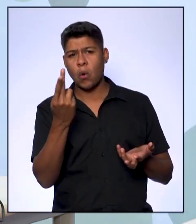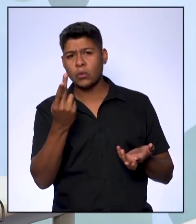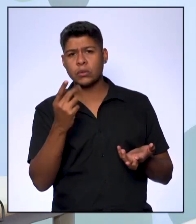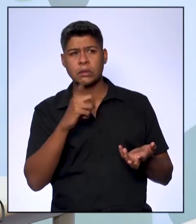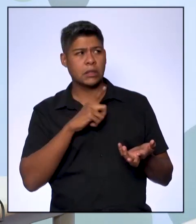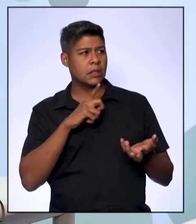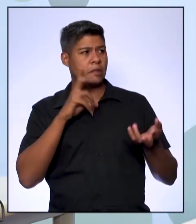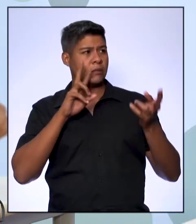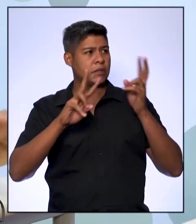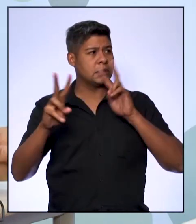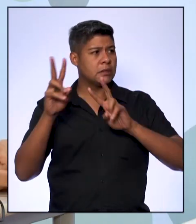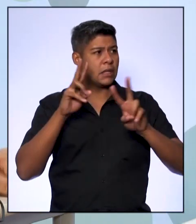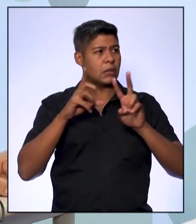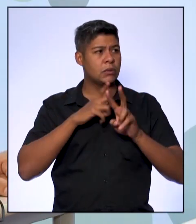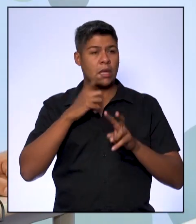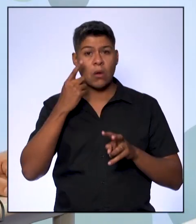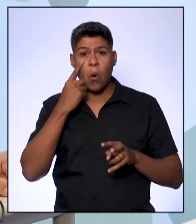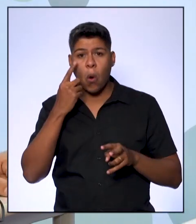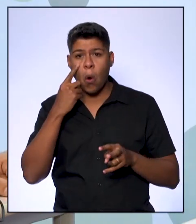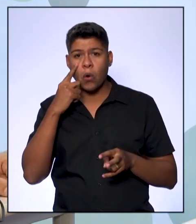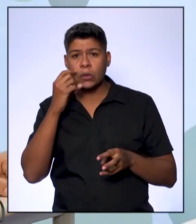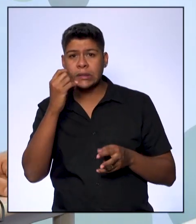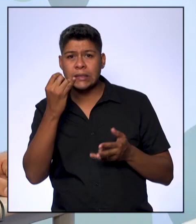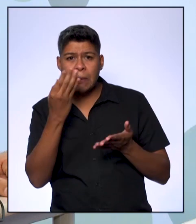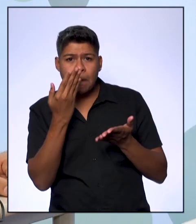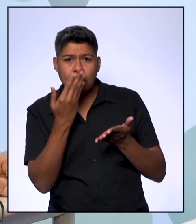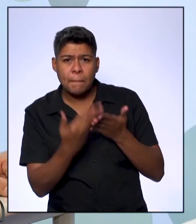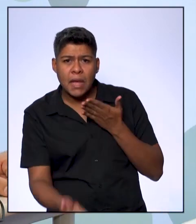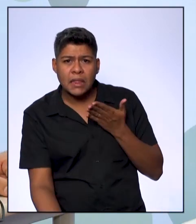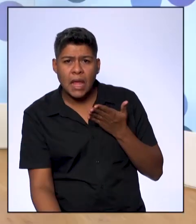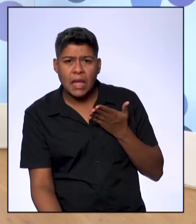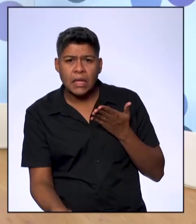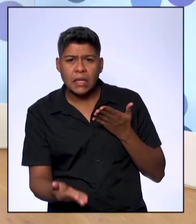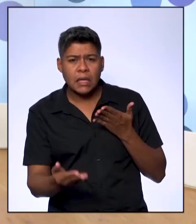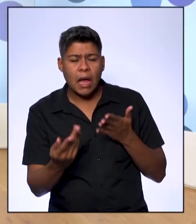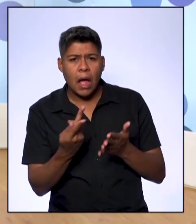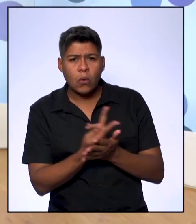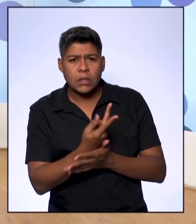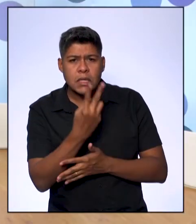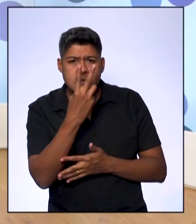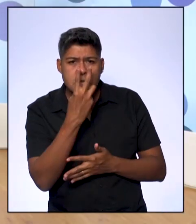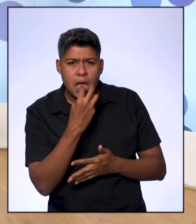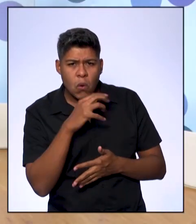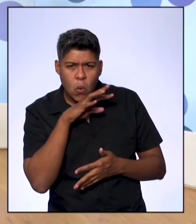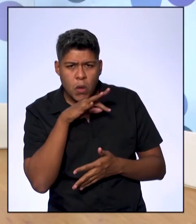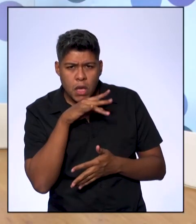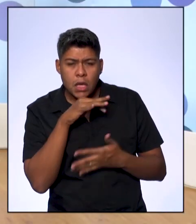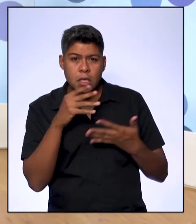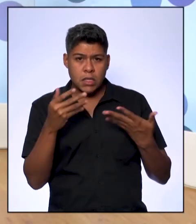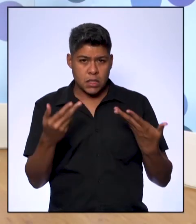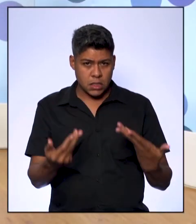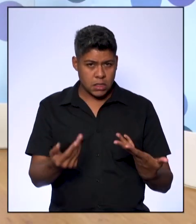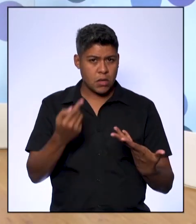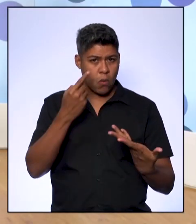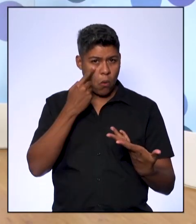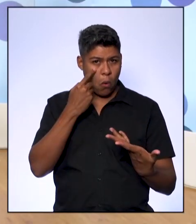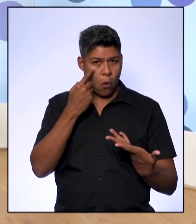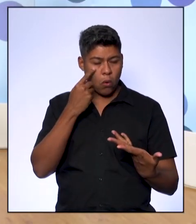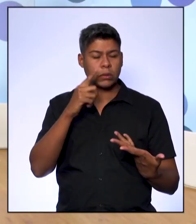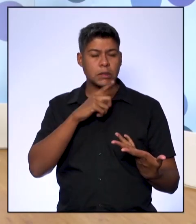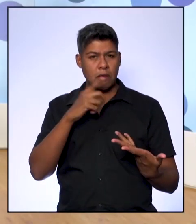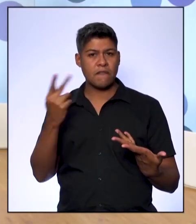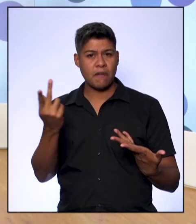que tem a visão tem o seu olho se você perder ela a ficar cego não é ruim então seu olho tem um grande valor